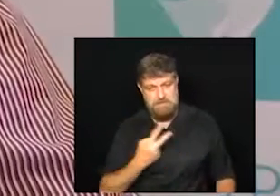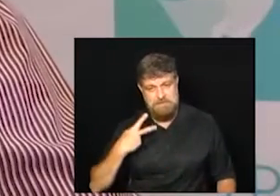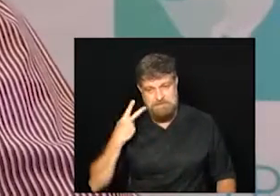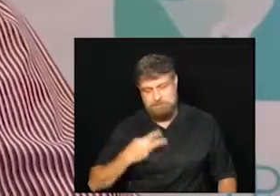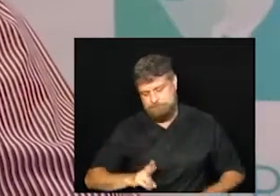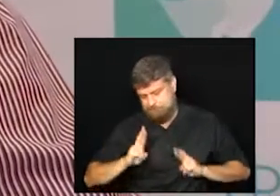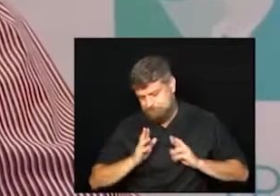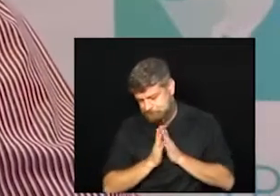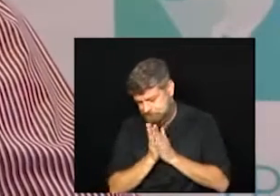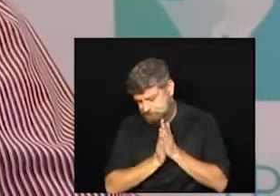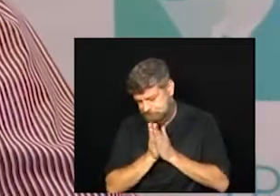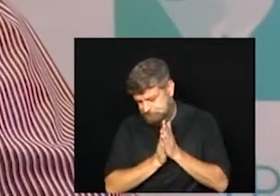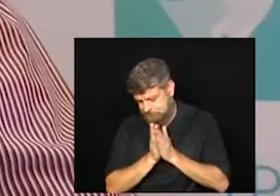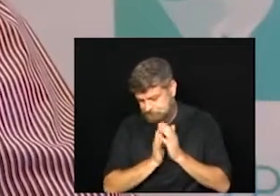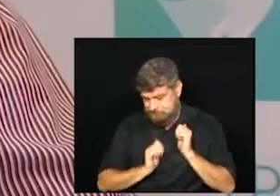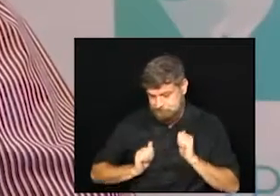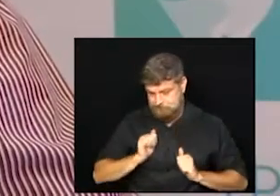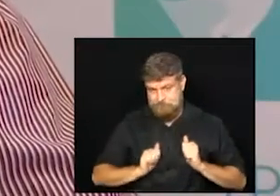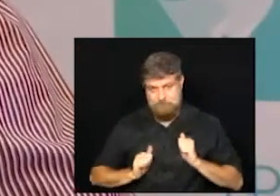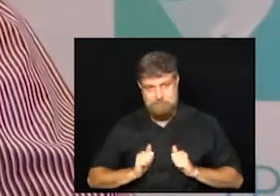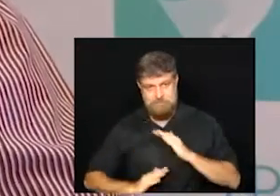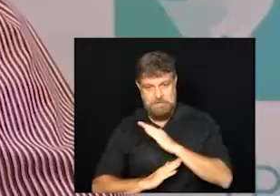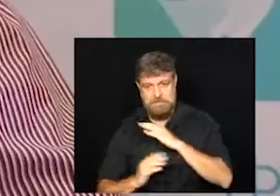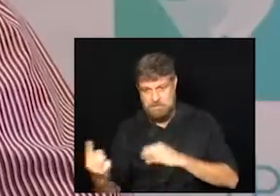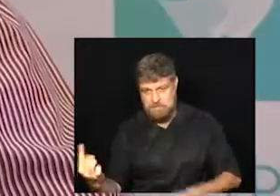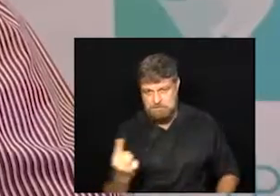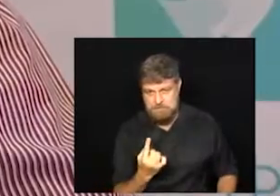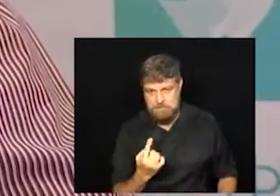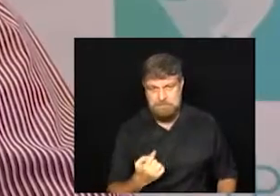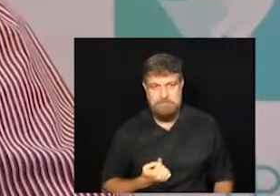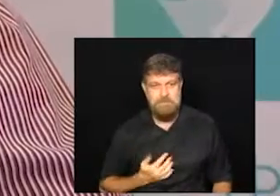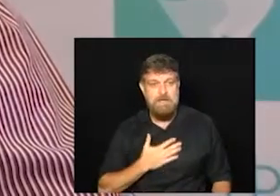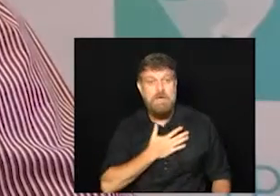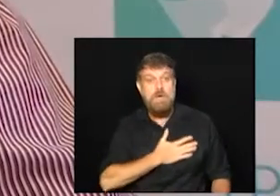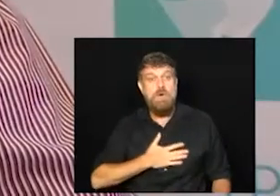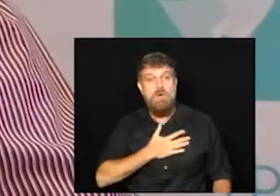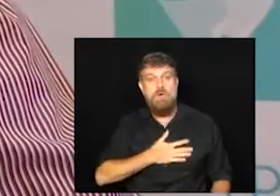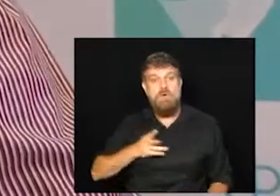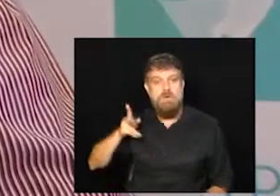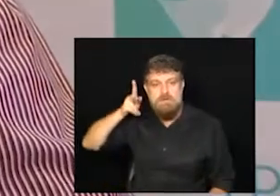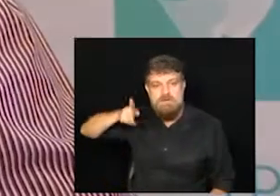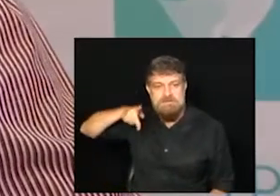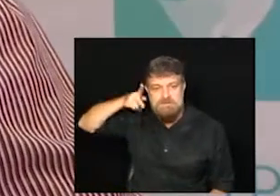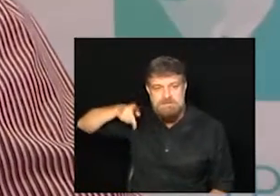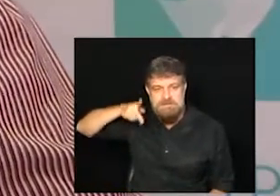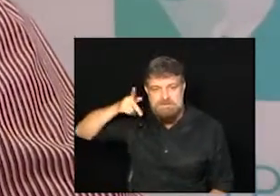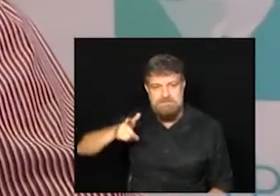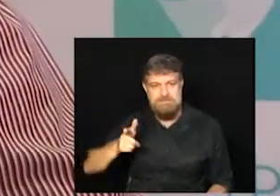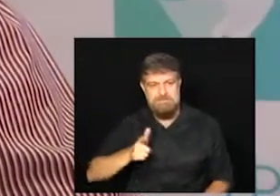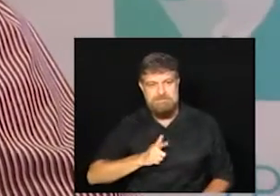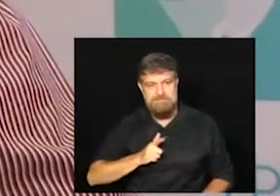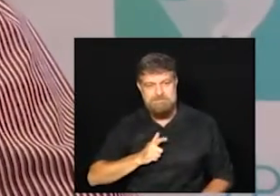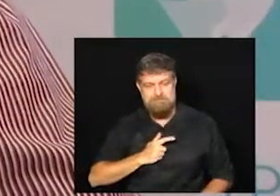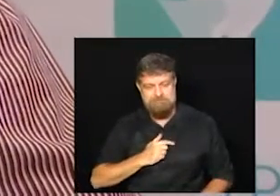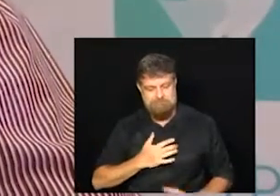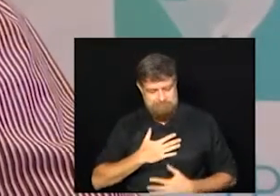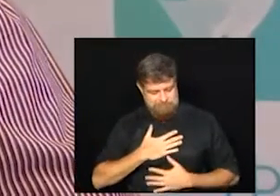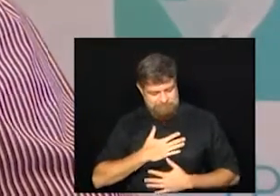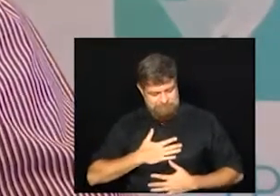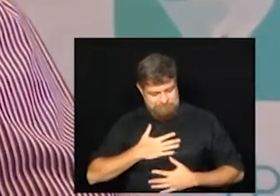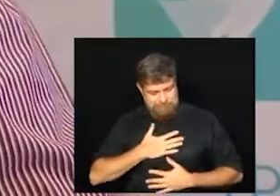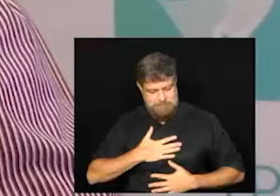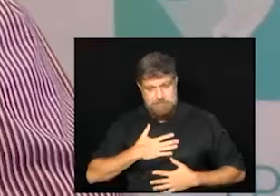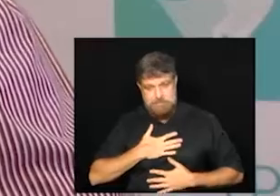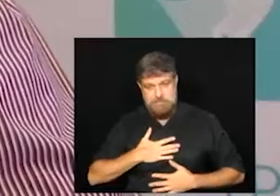esperam ansiosamente pelo seu retorno. E eu gosto de política. Eu tenho prazer